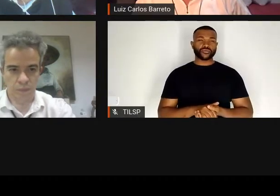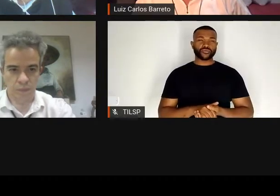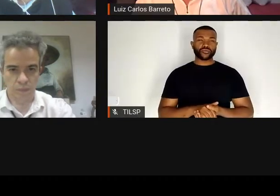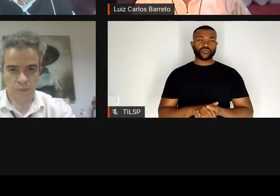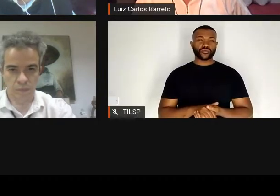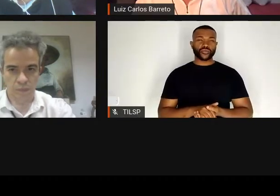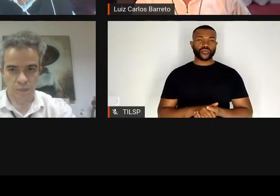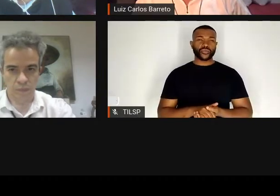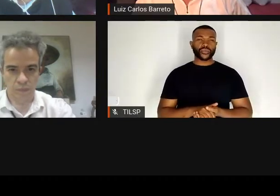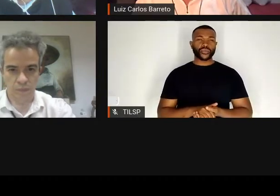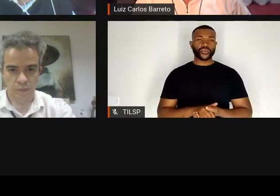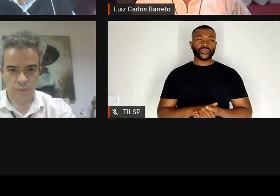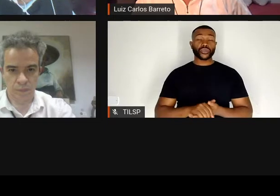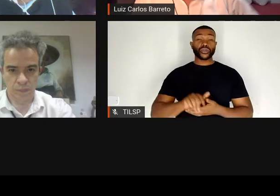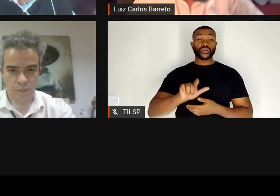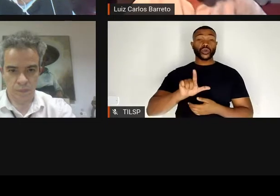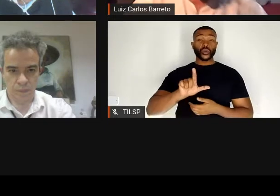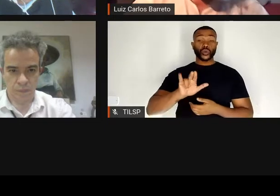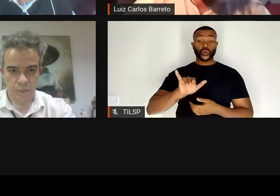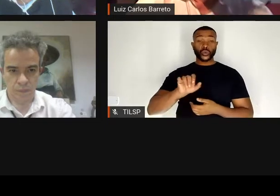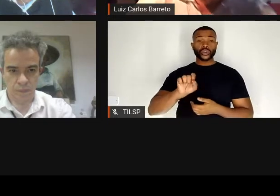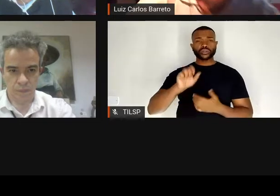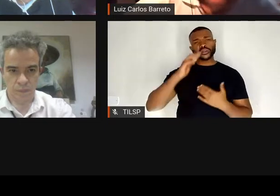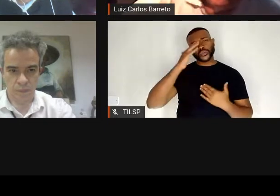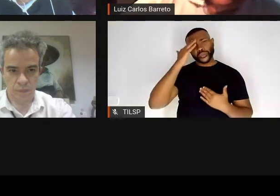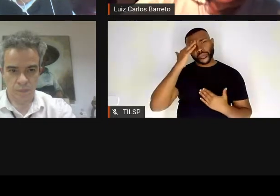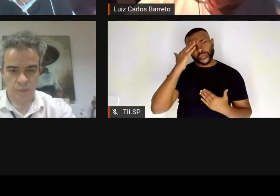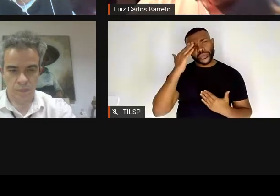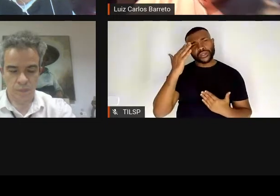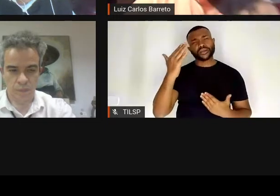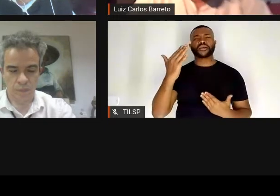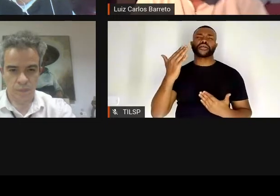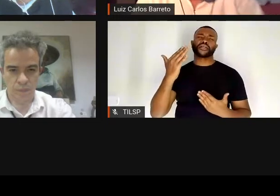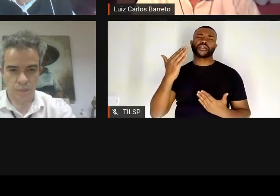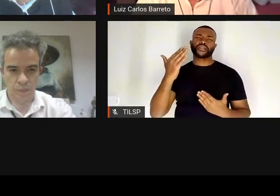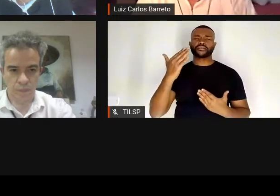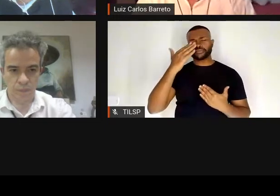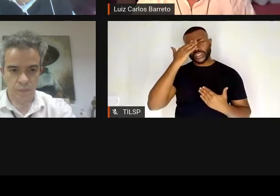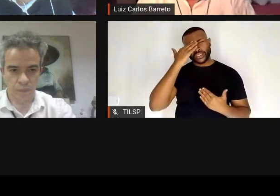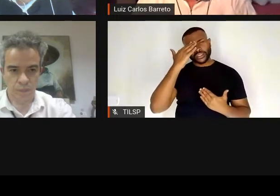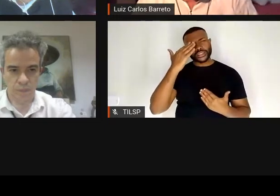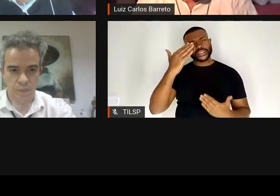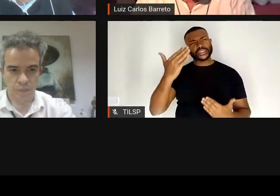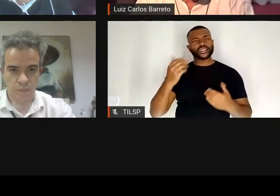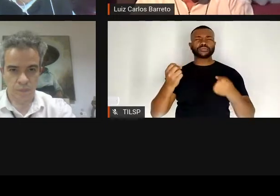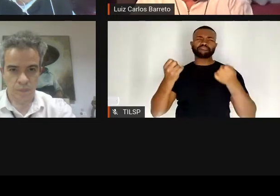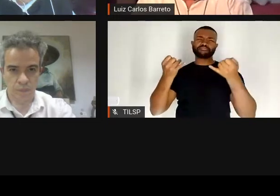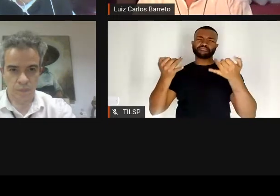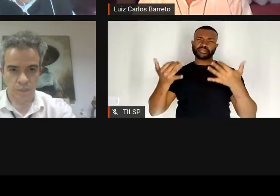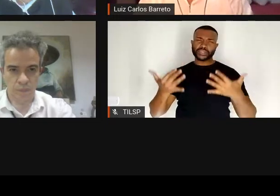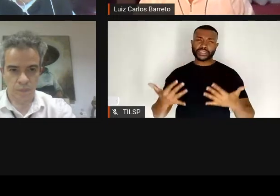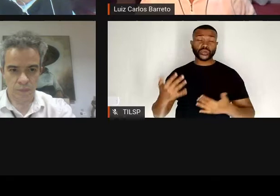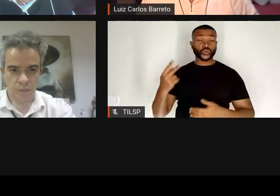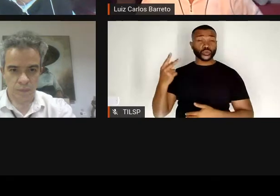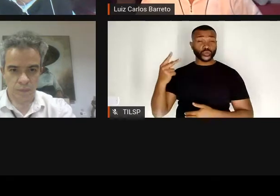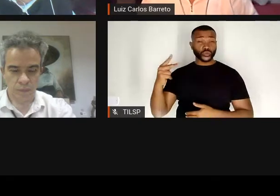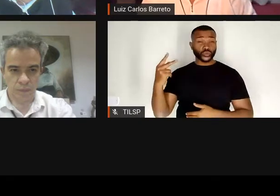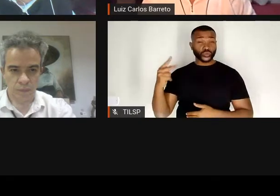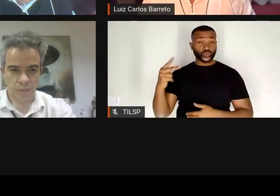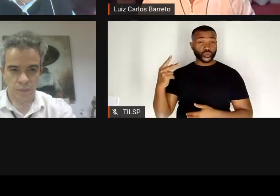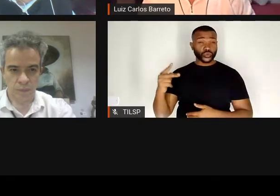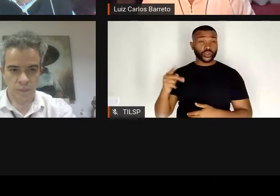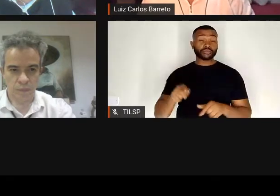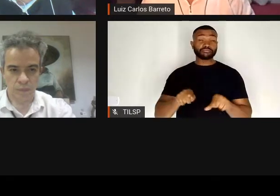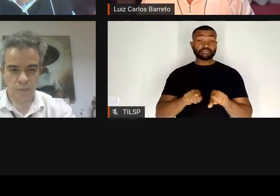É isso, Luiz. Luiz Carlos, muito obrigado. Quero agradecer esse depoimento. E